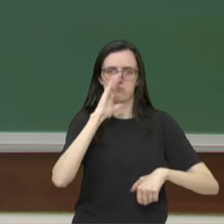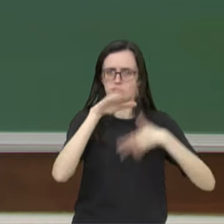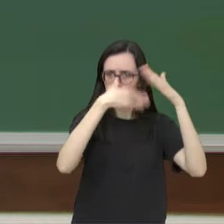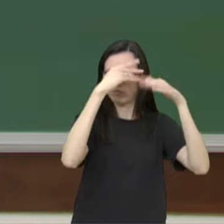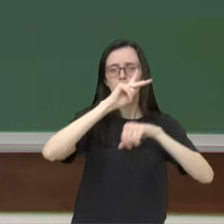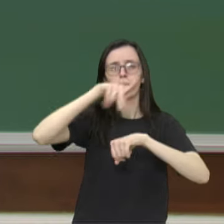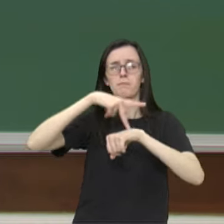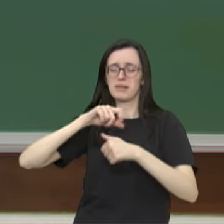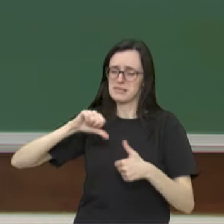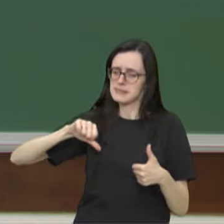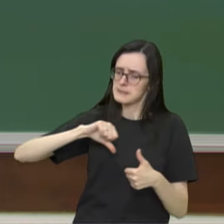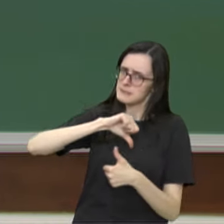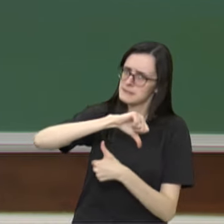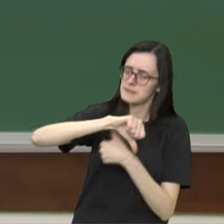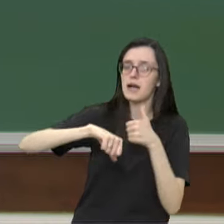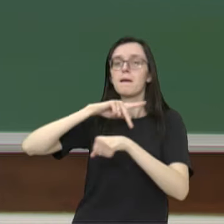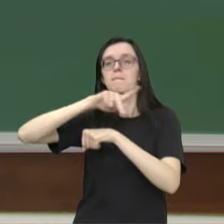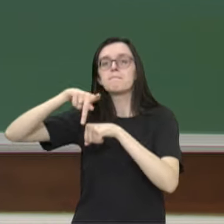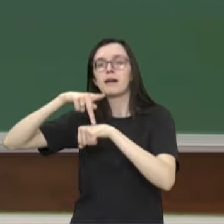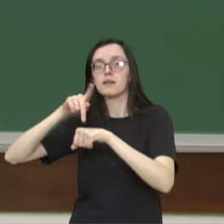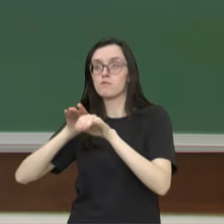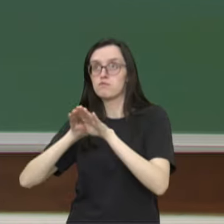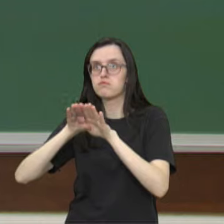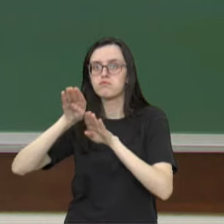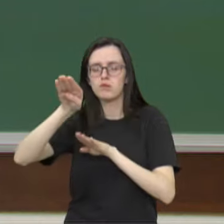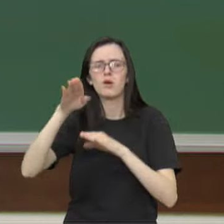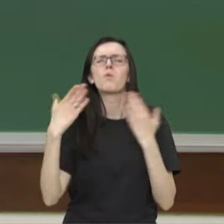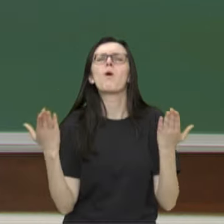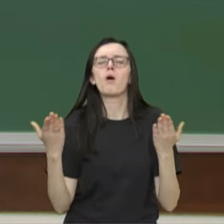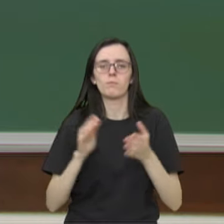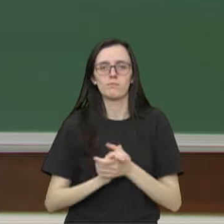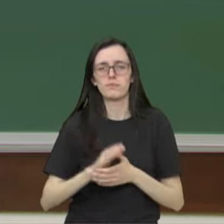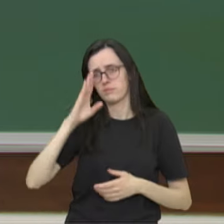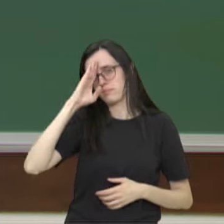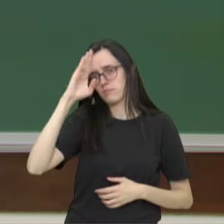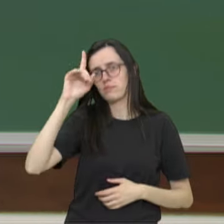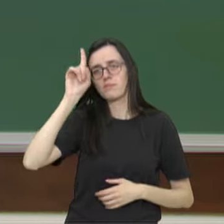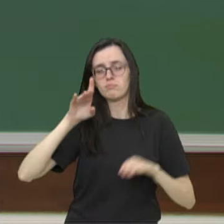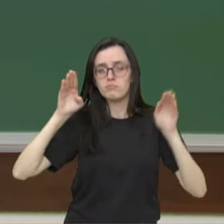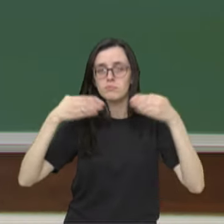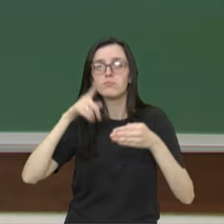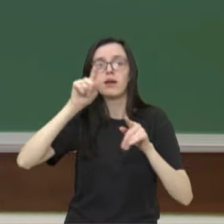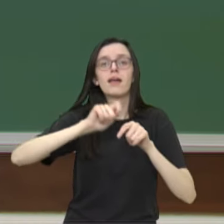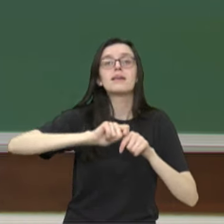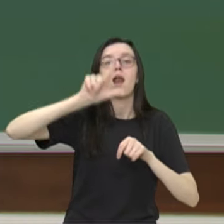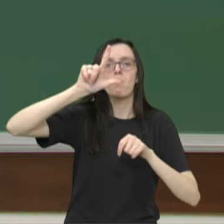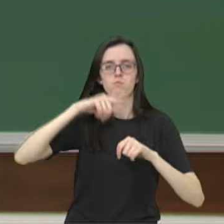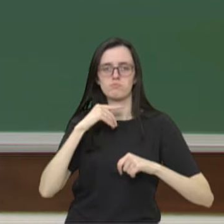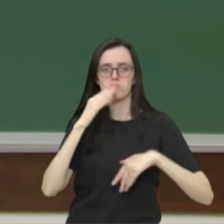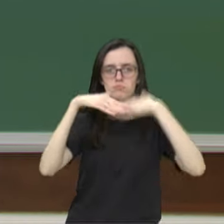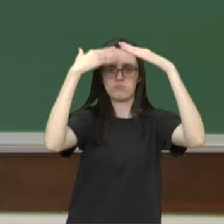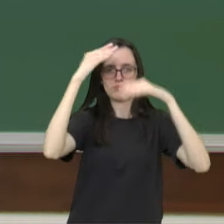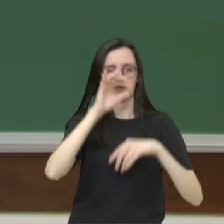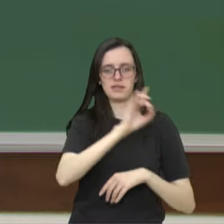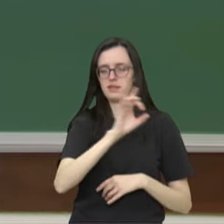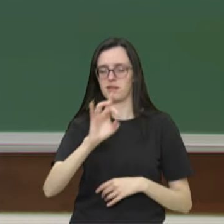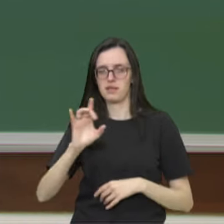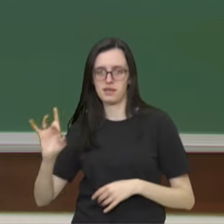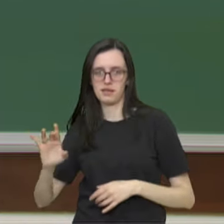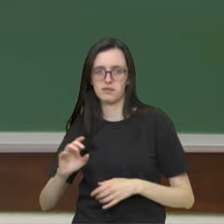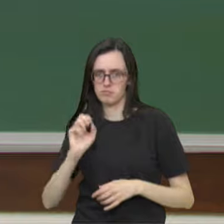desenvolvidos, subdesenvolvidos e emergentes? Essa questão aqui, pessoal, é principalmente centrada no grau de desenvolvimento de cada um desses países,